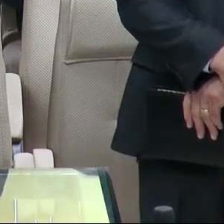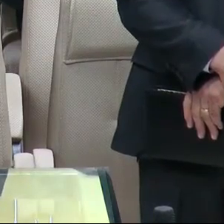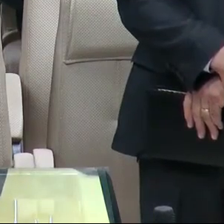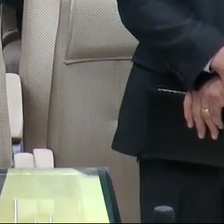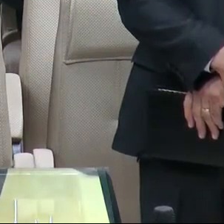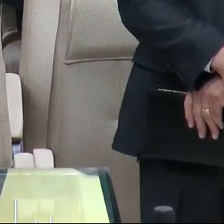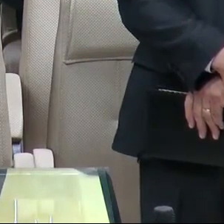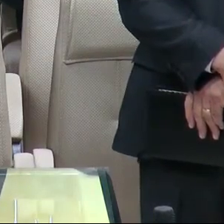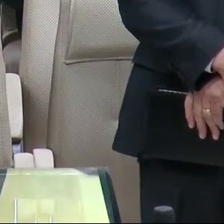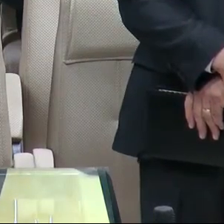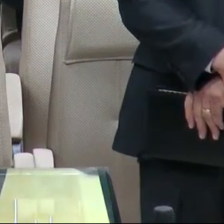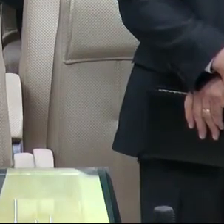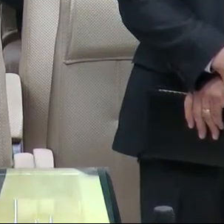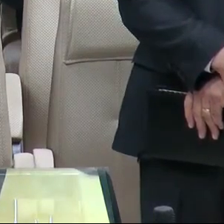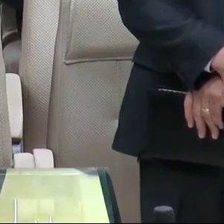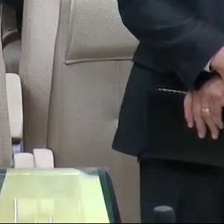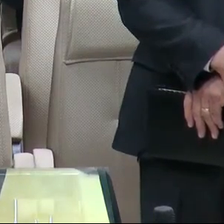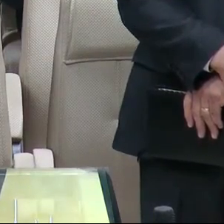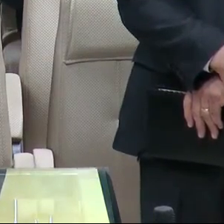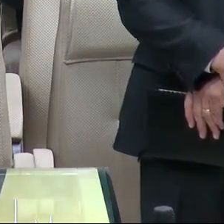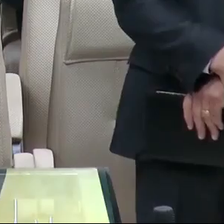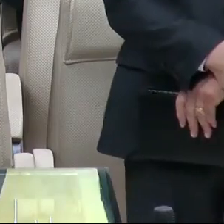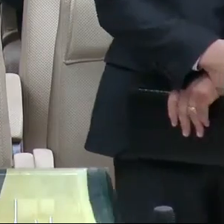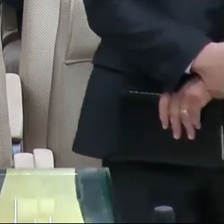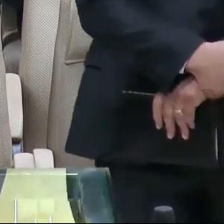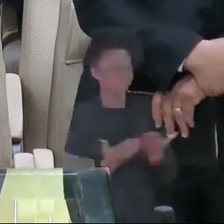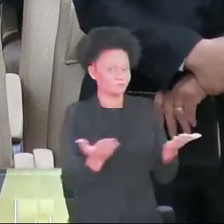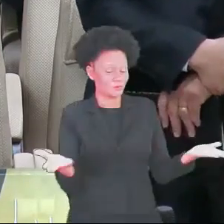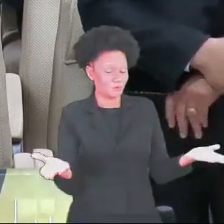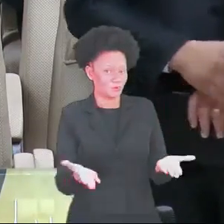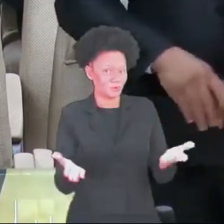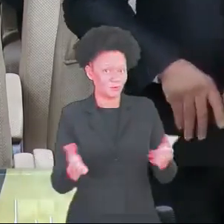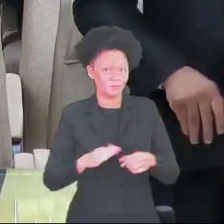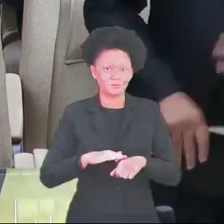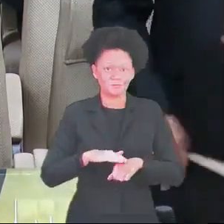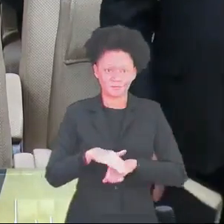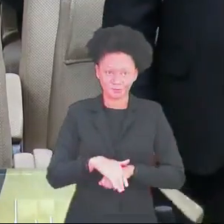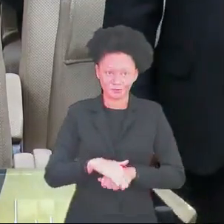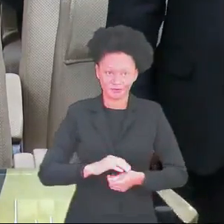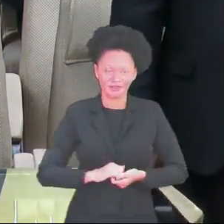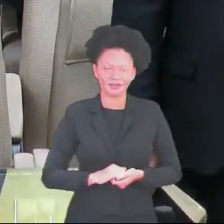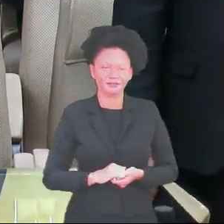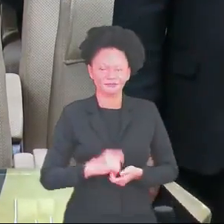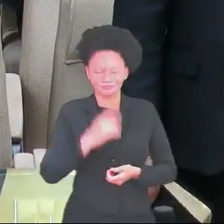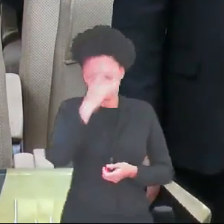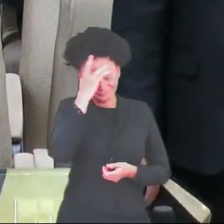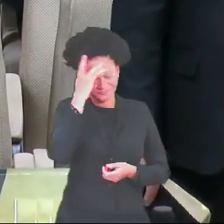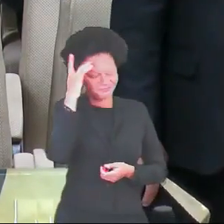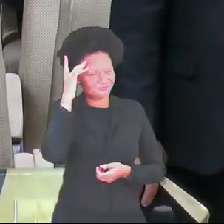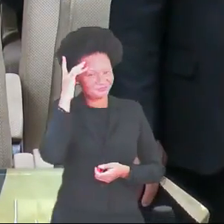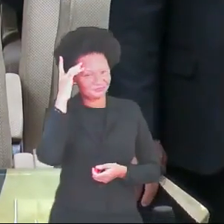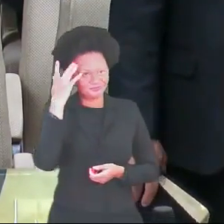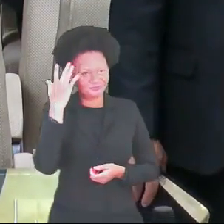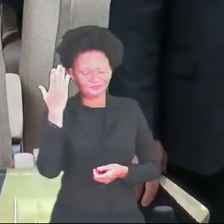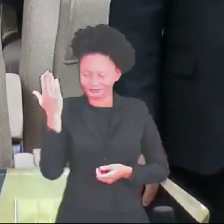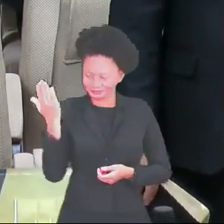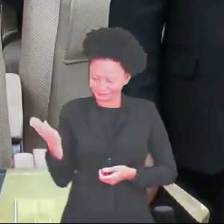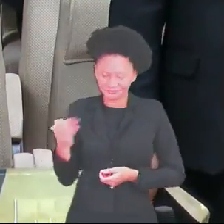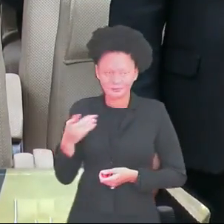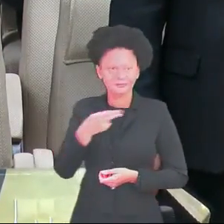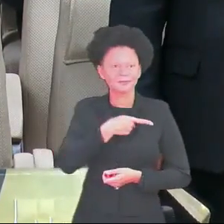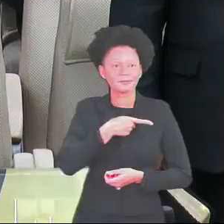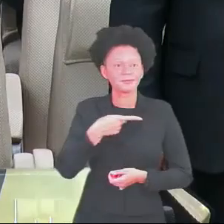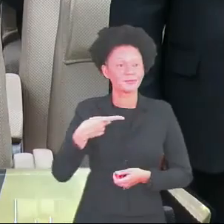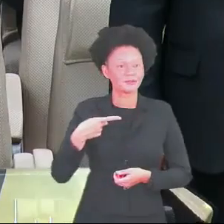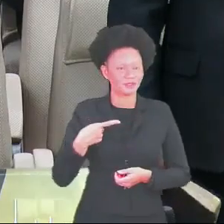Senhor. Amém. Cumprimentar aqui nessa noite a pessoa do nosso pastor